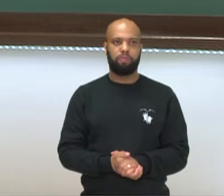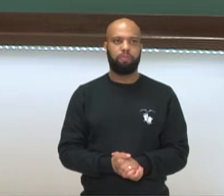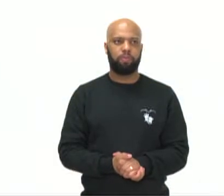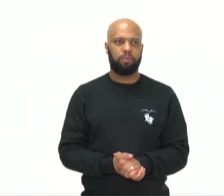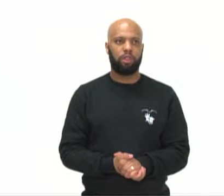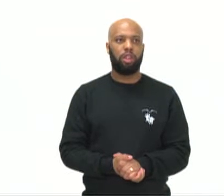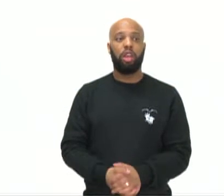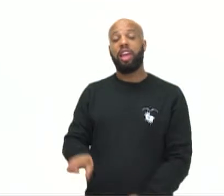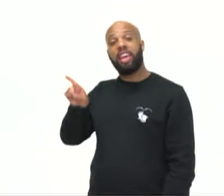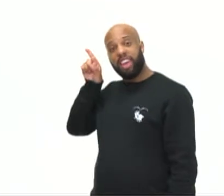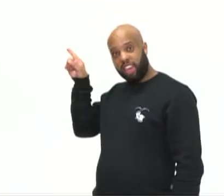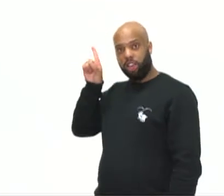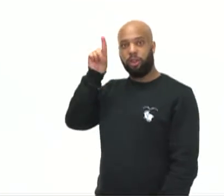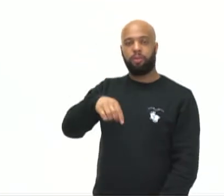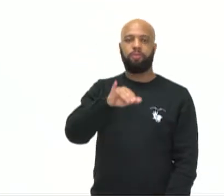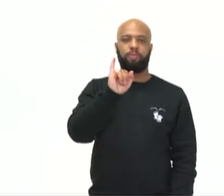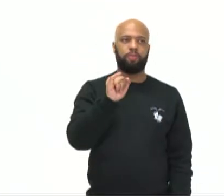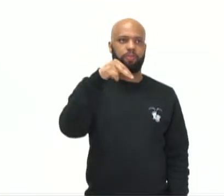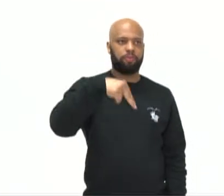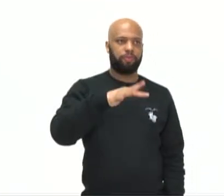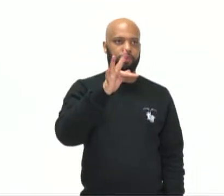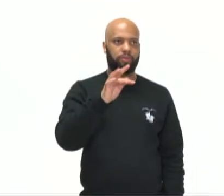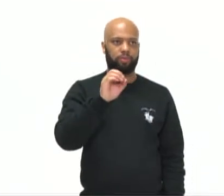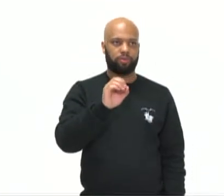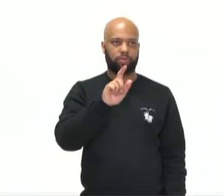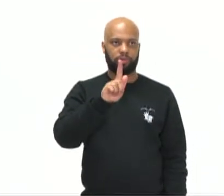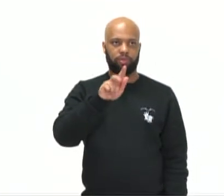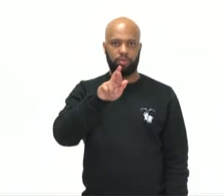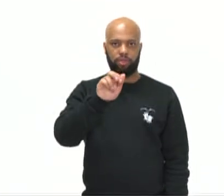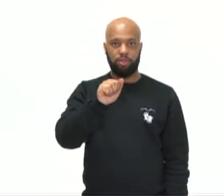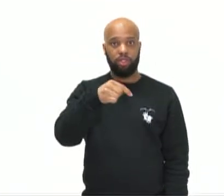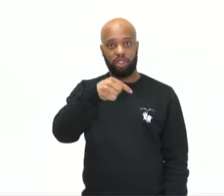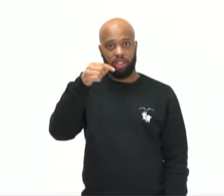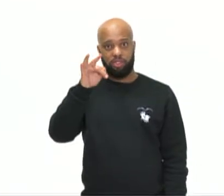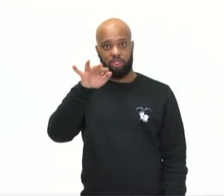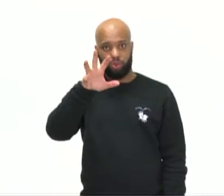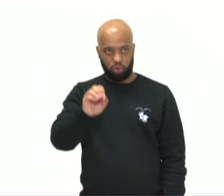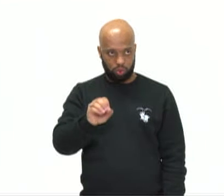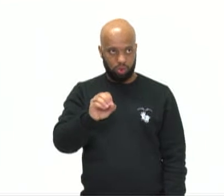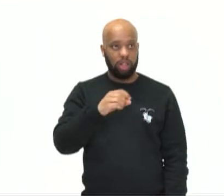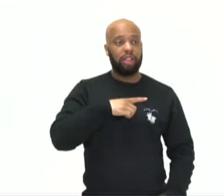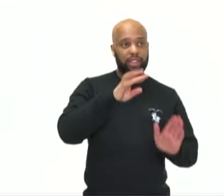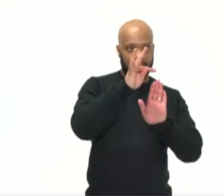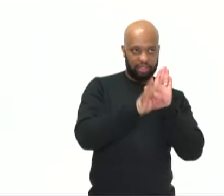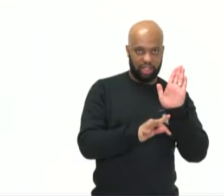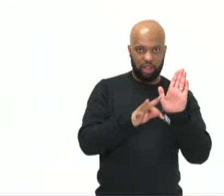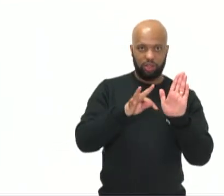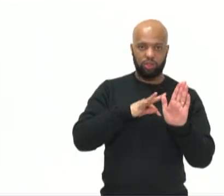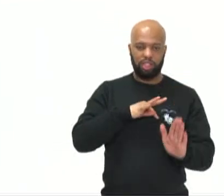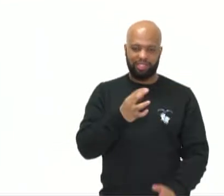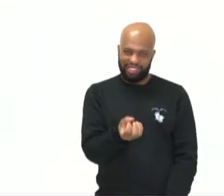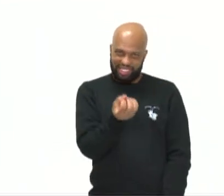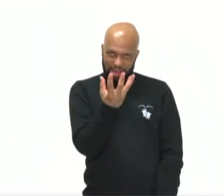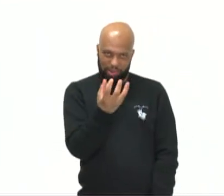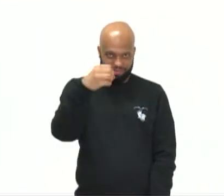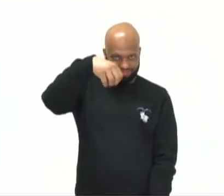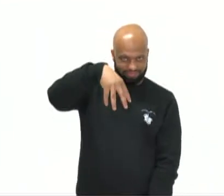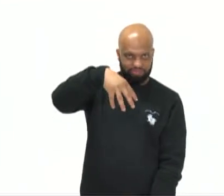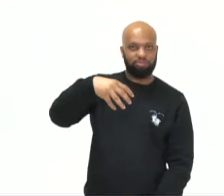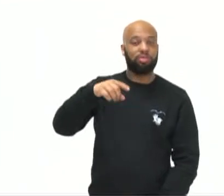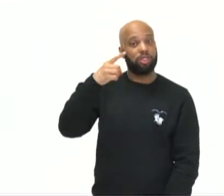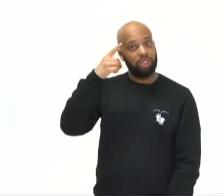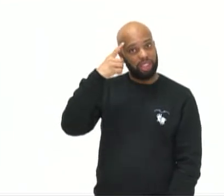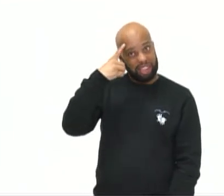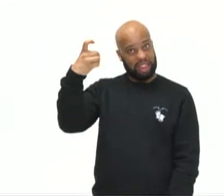infográfico, então, é isso aqui. O texto lido chama-se infográfico. No meio nós temos uma lâmpada, que é uma ideia. E